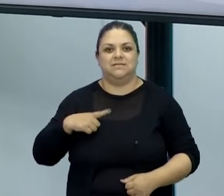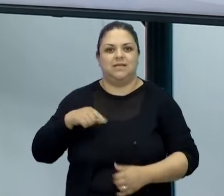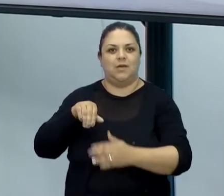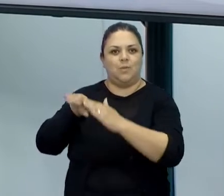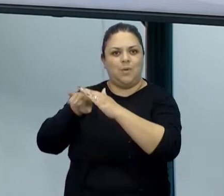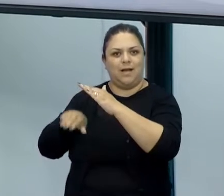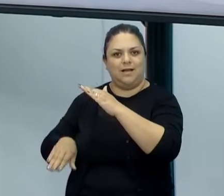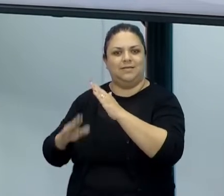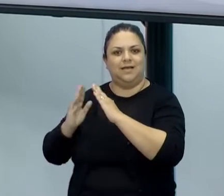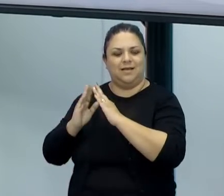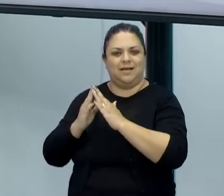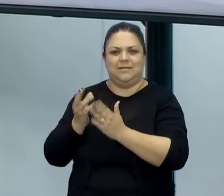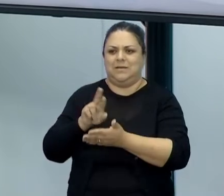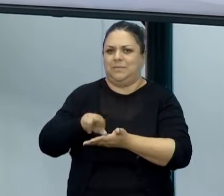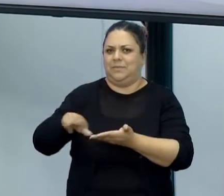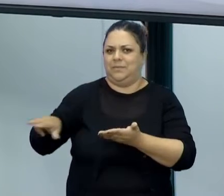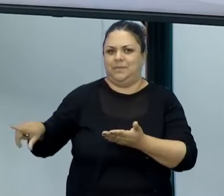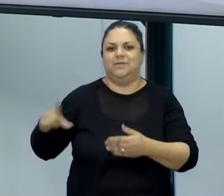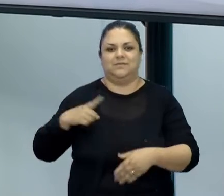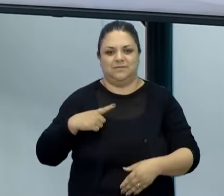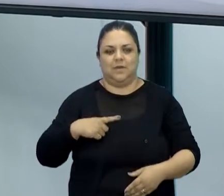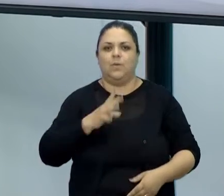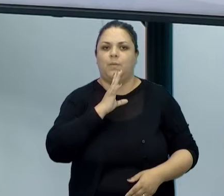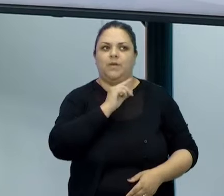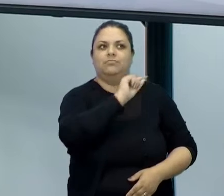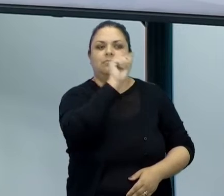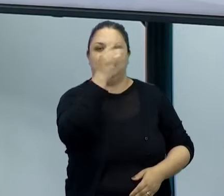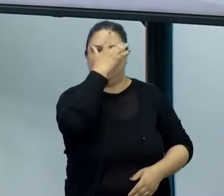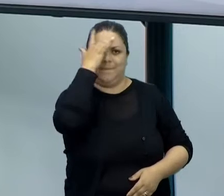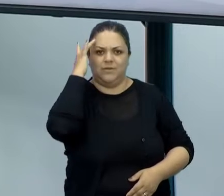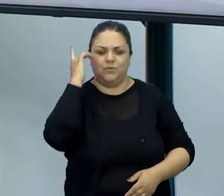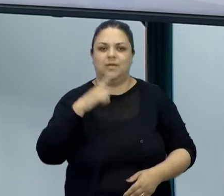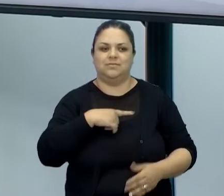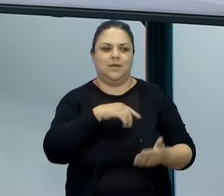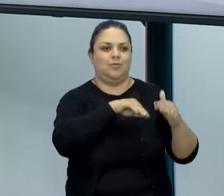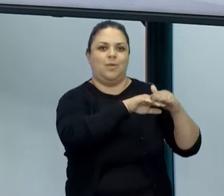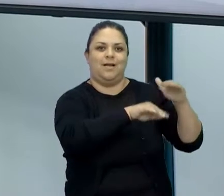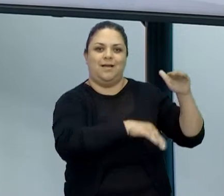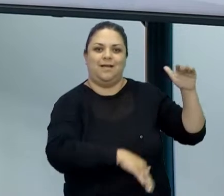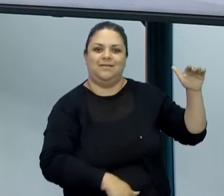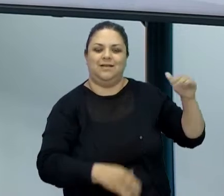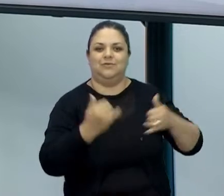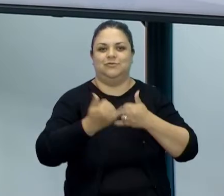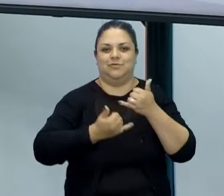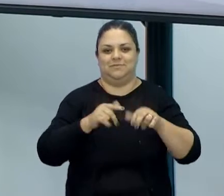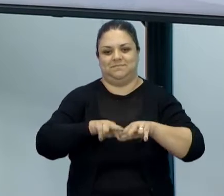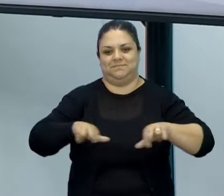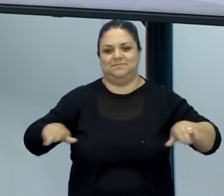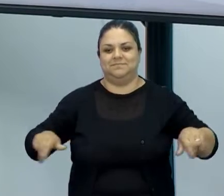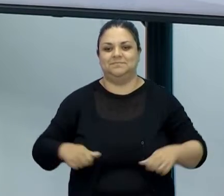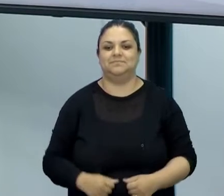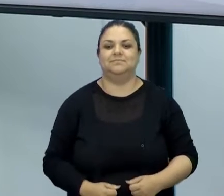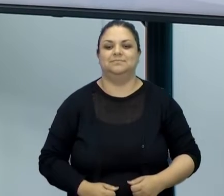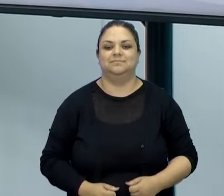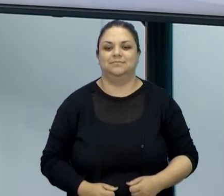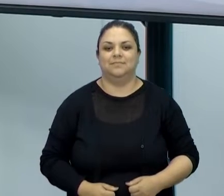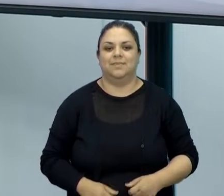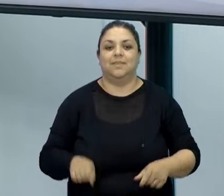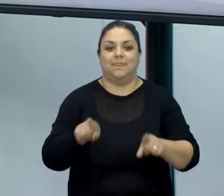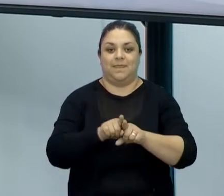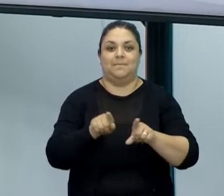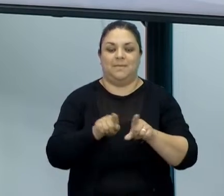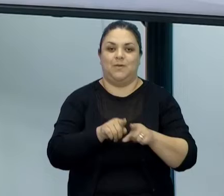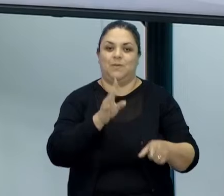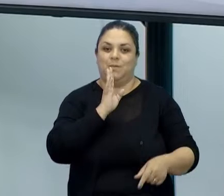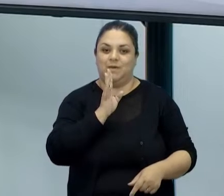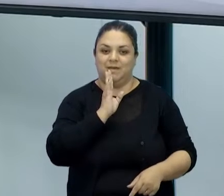jogos também, e eu conheci muitas outras pessoas aí que fizeram coleções também. E a gente conheceu alguns jogos de tabuleiro, por exemplo, africanos,